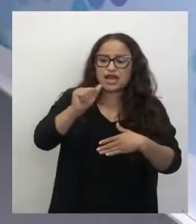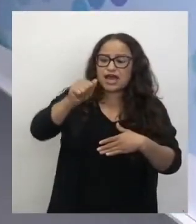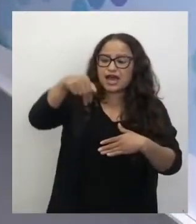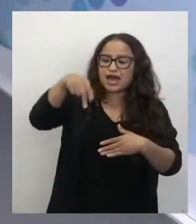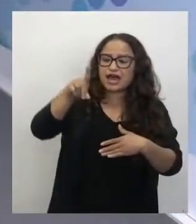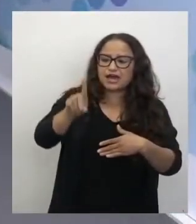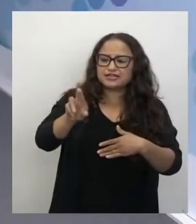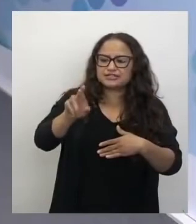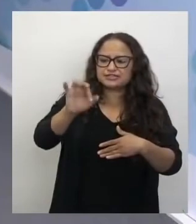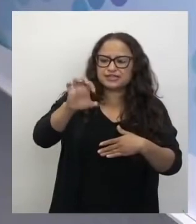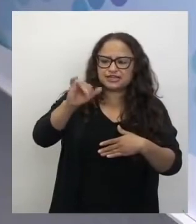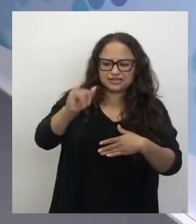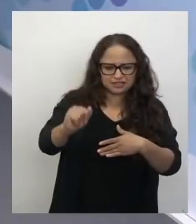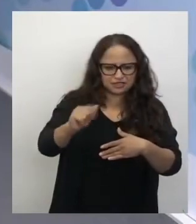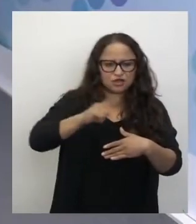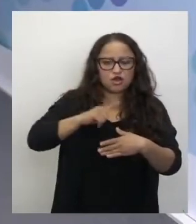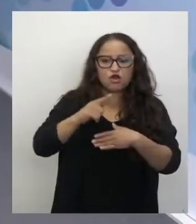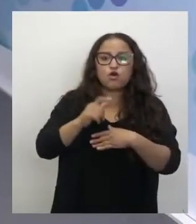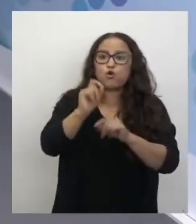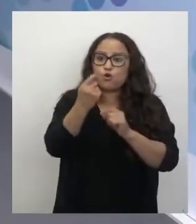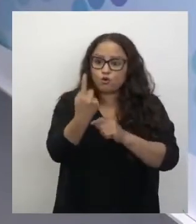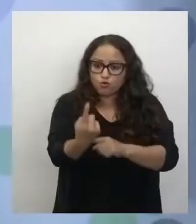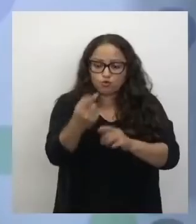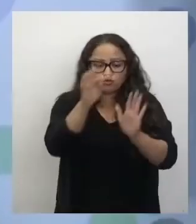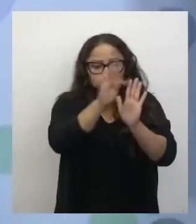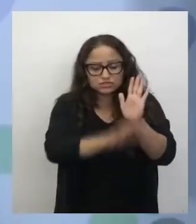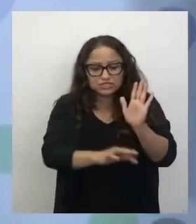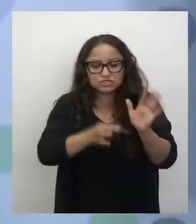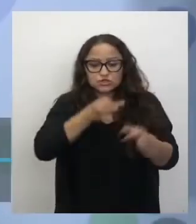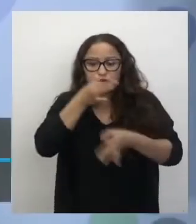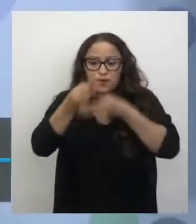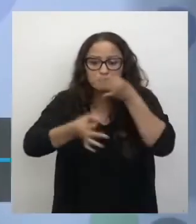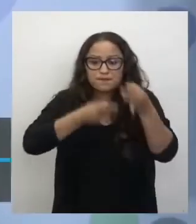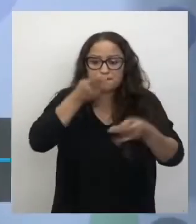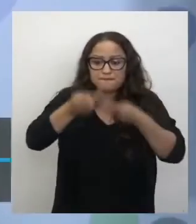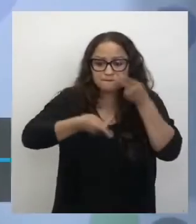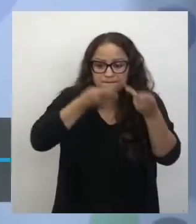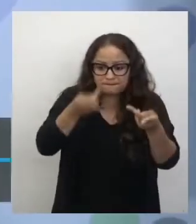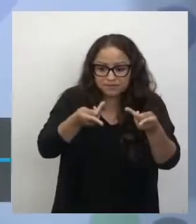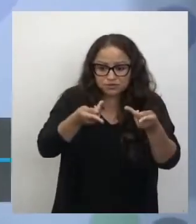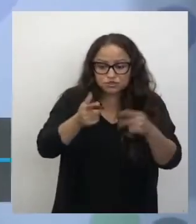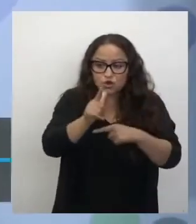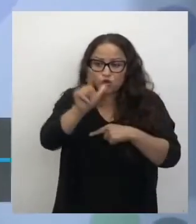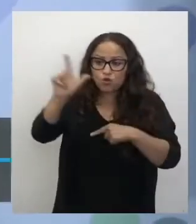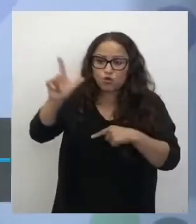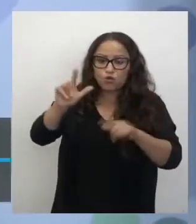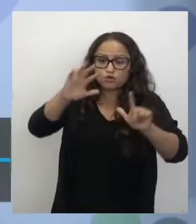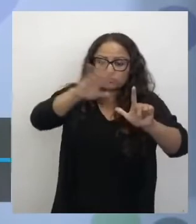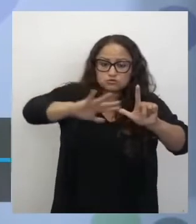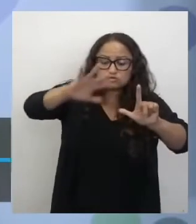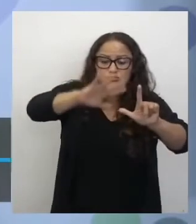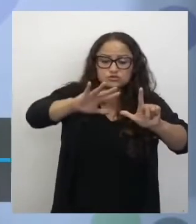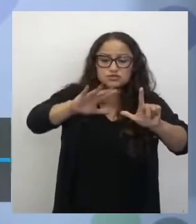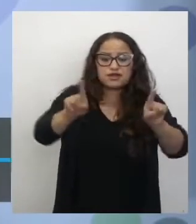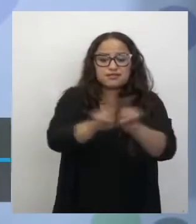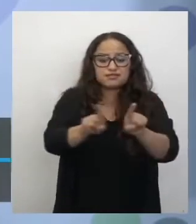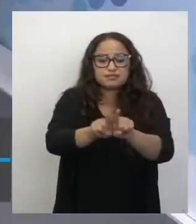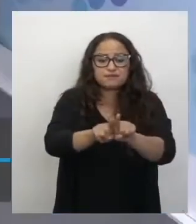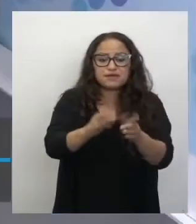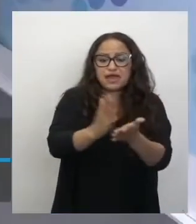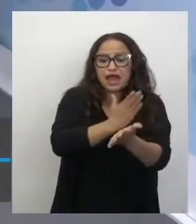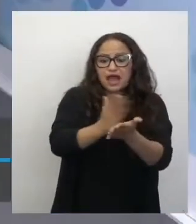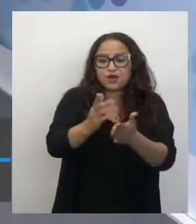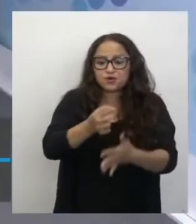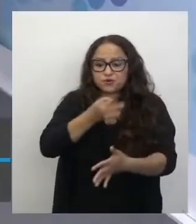texto está em prosa e o outro é um infográfico. E os alunos da professora Odila colocaram alguns argumentos. Alguns argumentos.